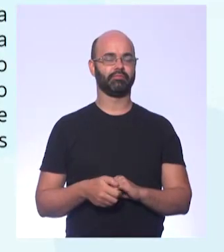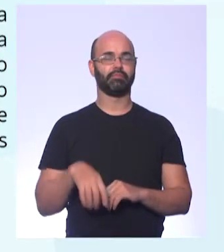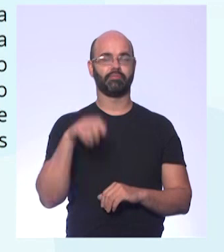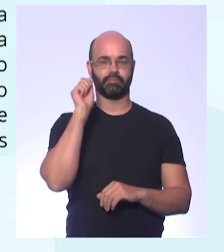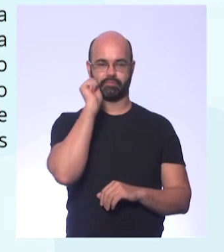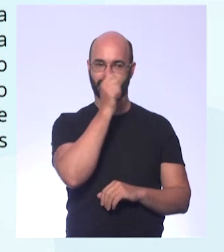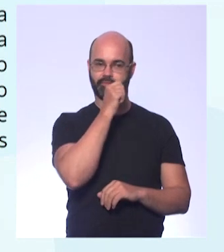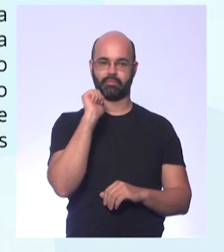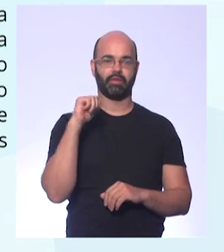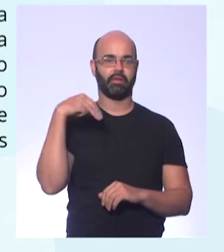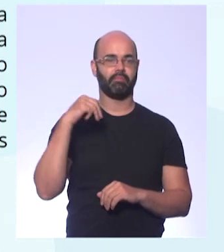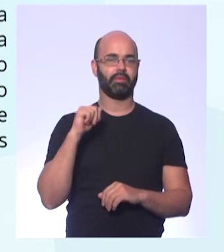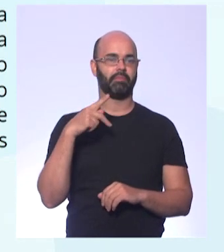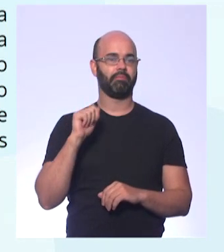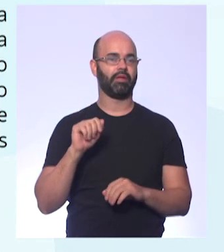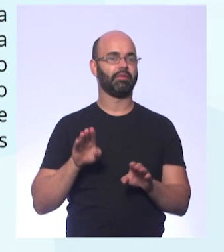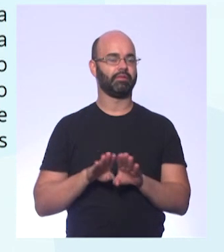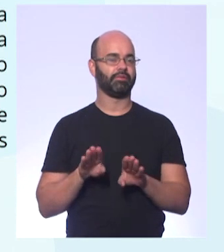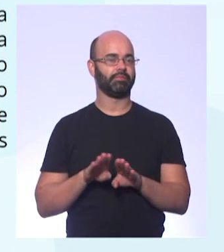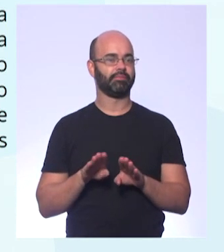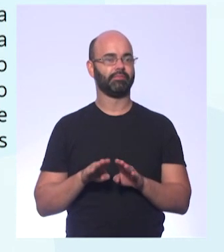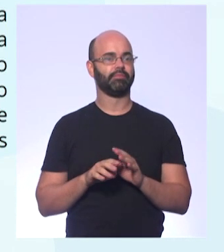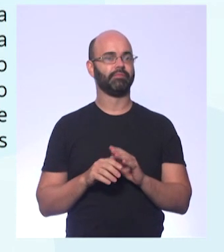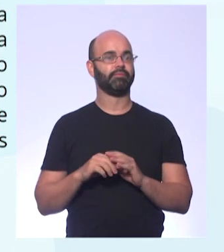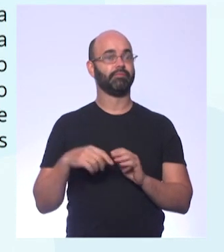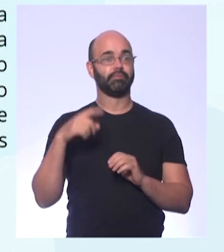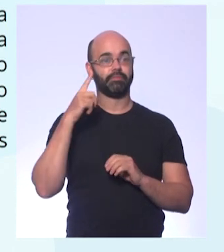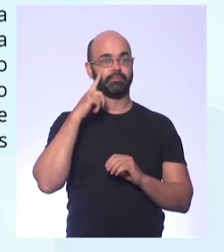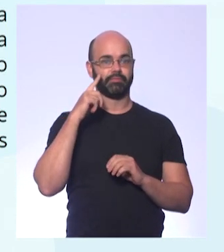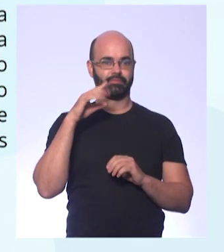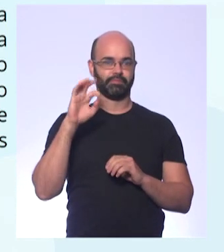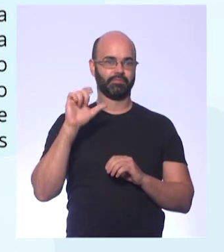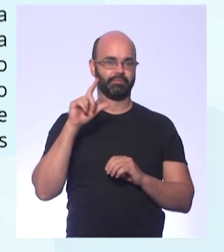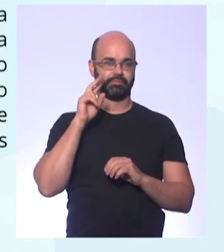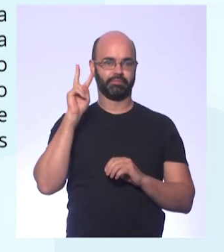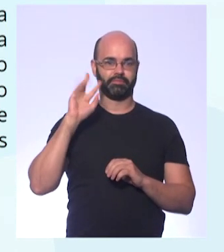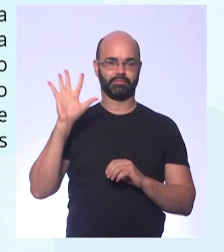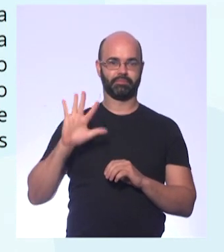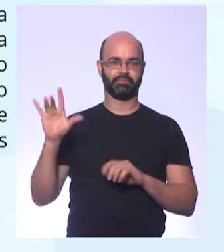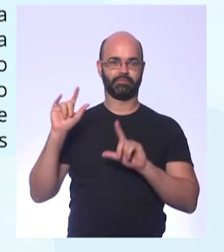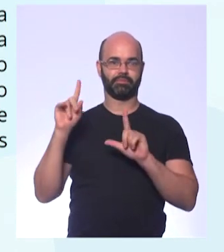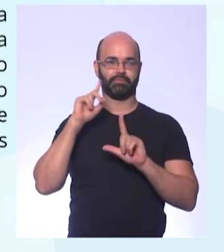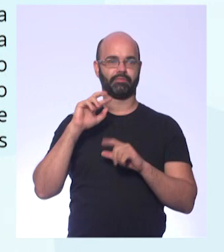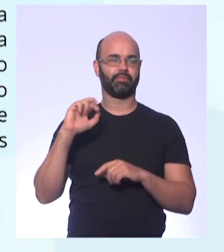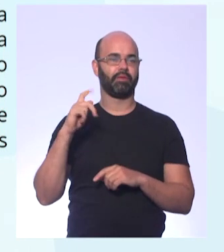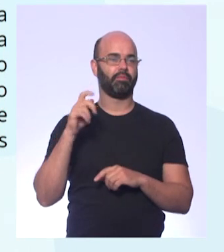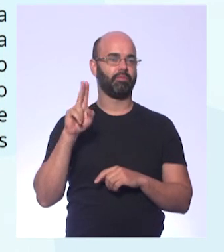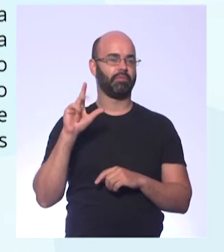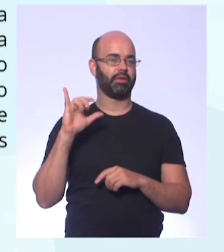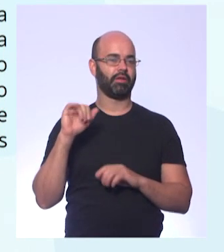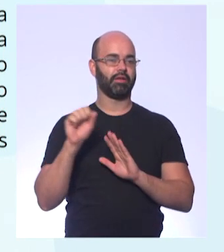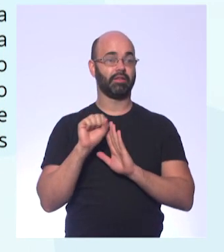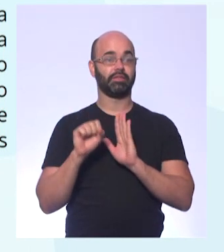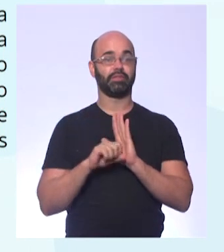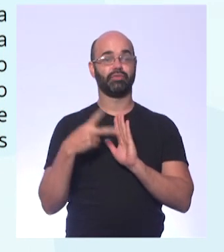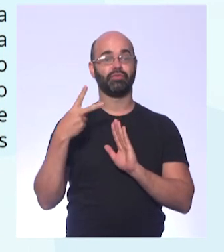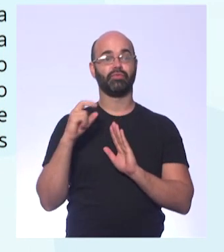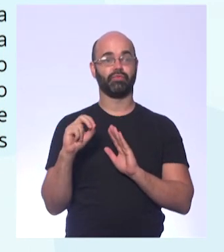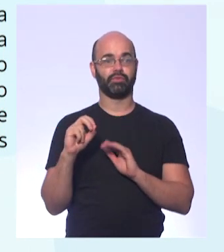questão do Amapá aí também é uma outra relação. Então, vamos acompanhar aí na tela. Na etapa republicana, já no século XX, Revolução